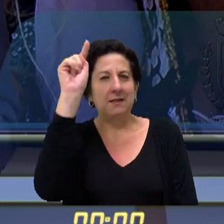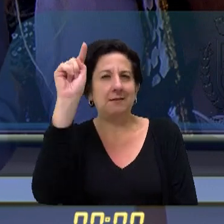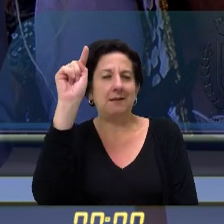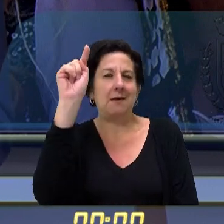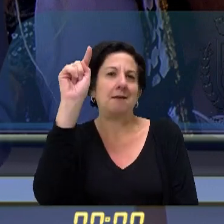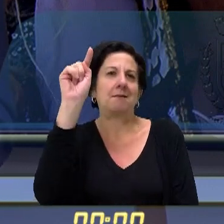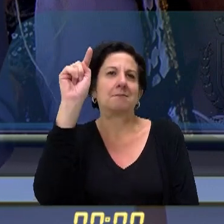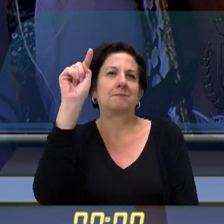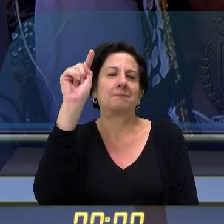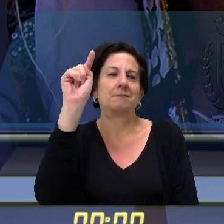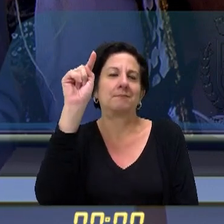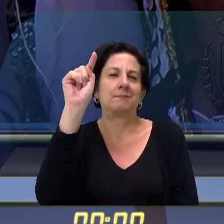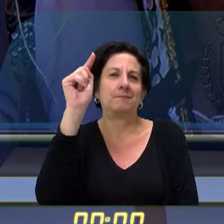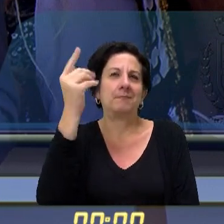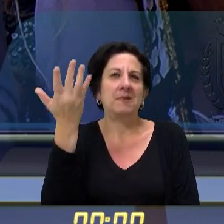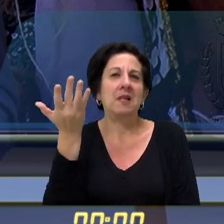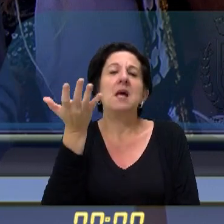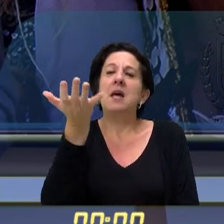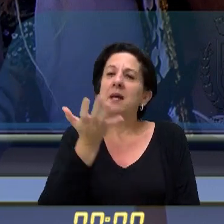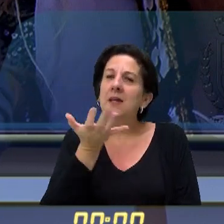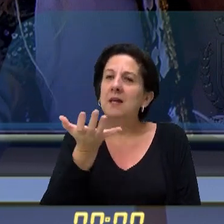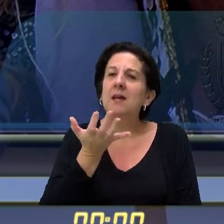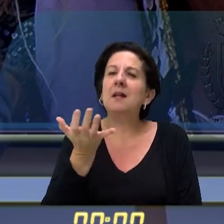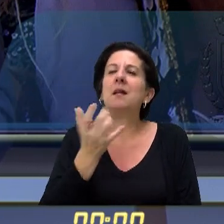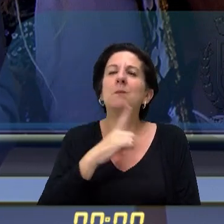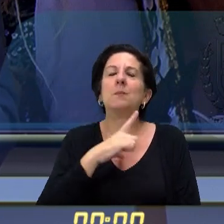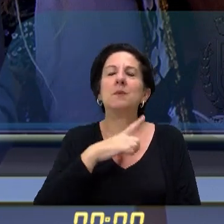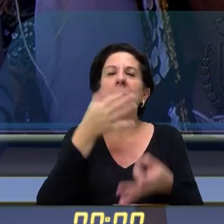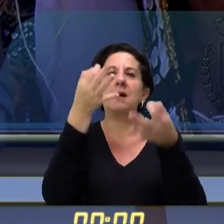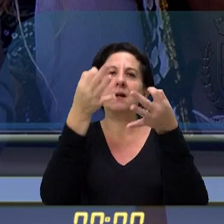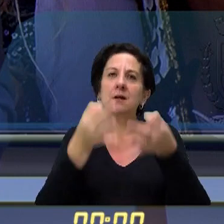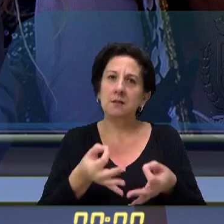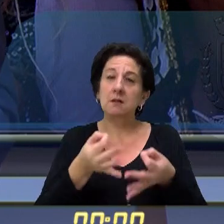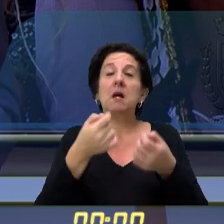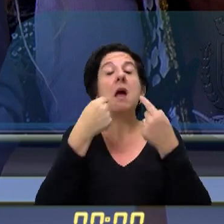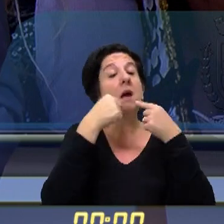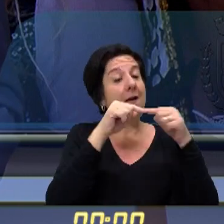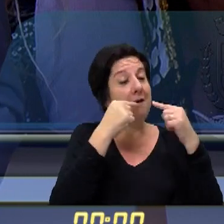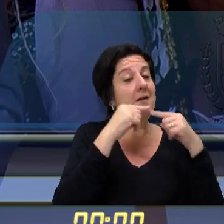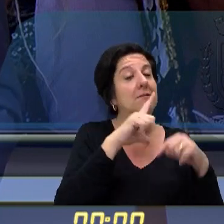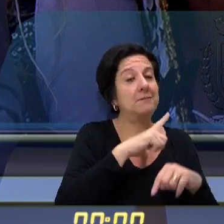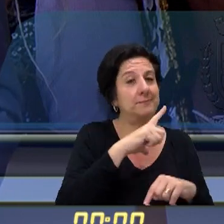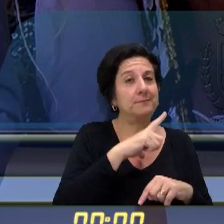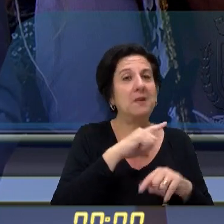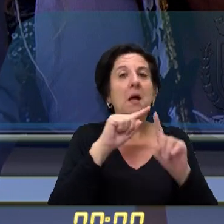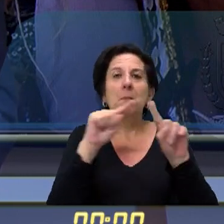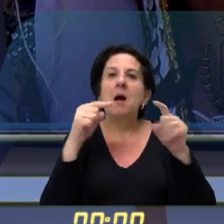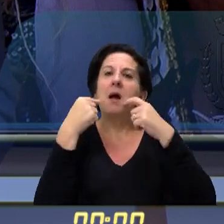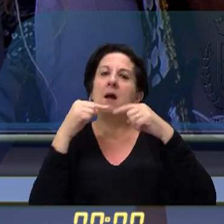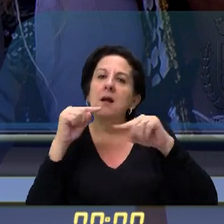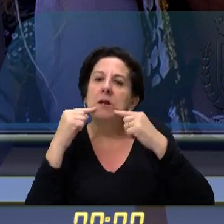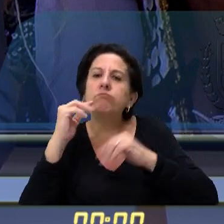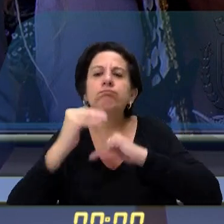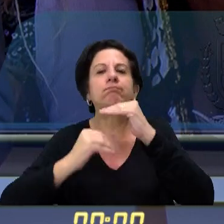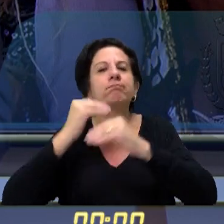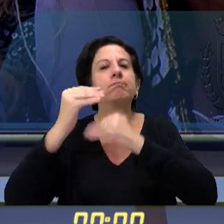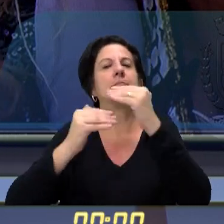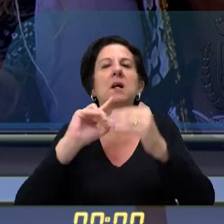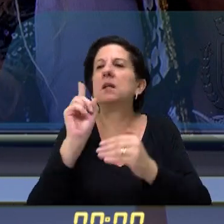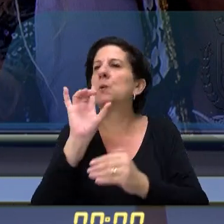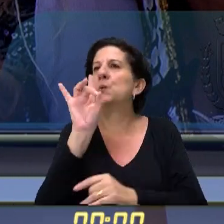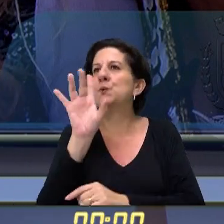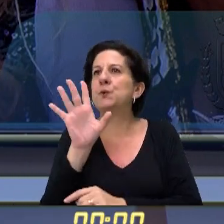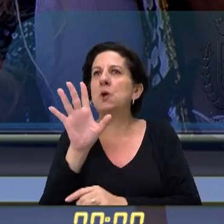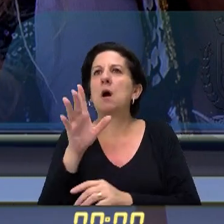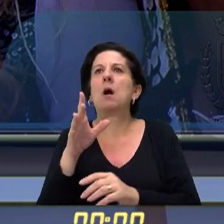queremos lançar. E queremos ter, com certeza, haverão críticas, mas as críticas têm que ser construtivas, não é apenas